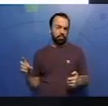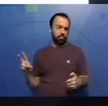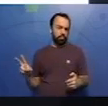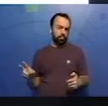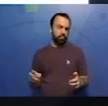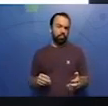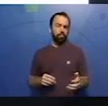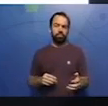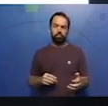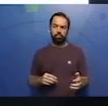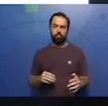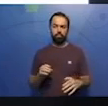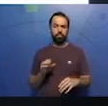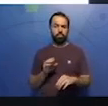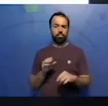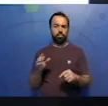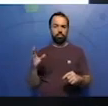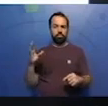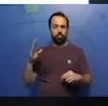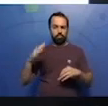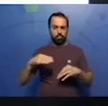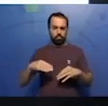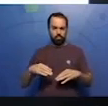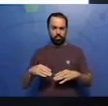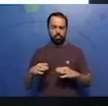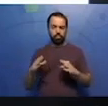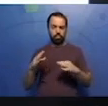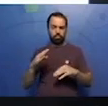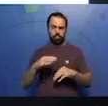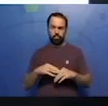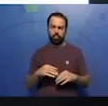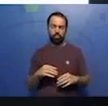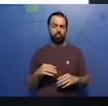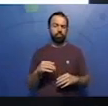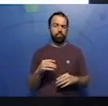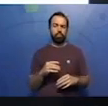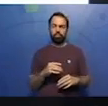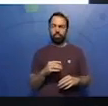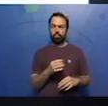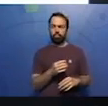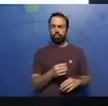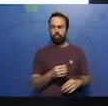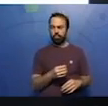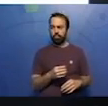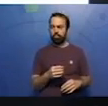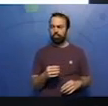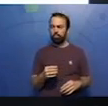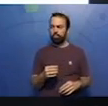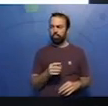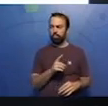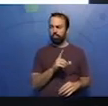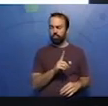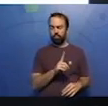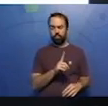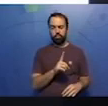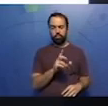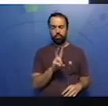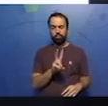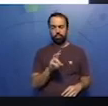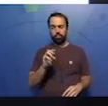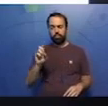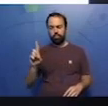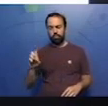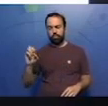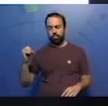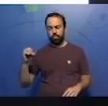tempo das 12 às 18 horas. E noite ou período noturno, o intervalo de tempo